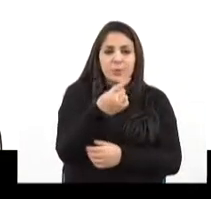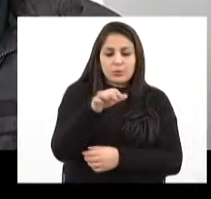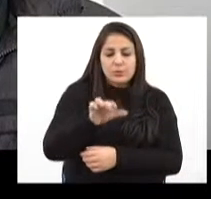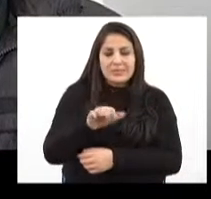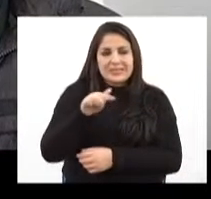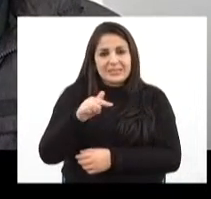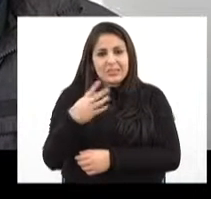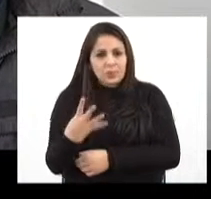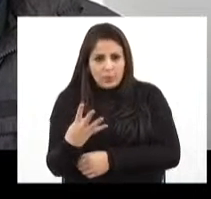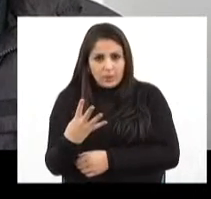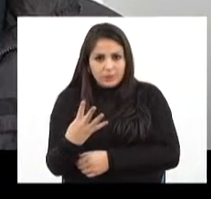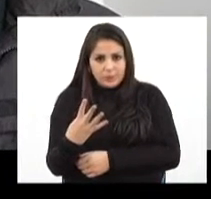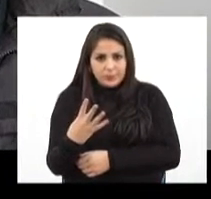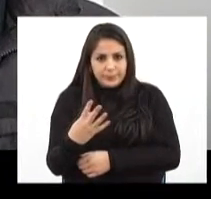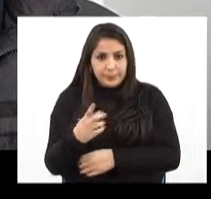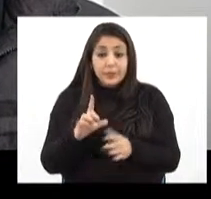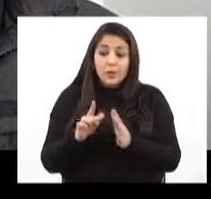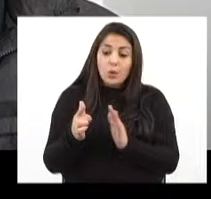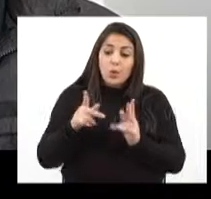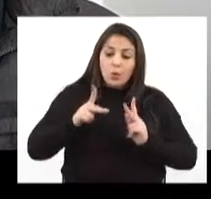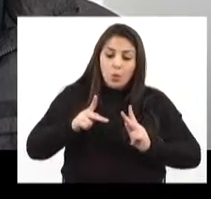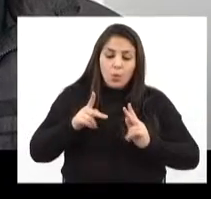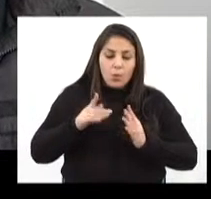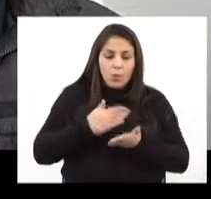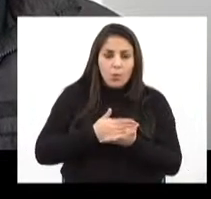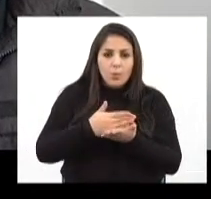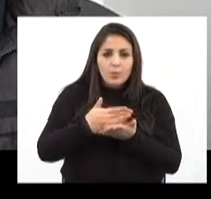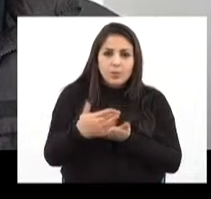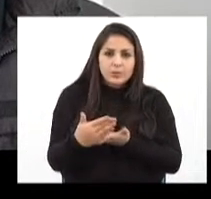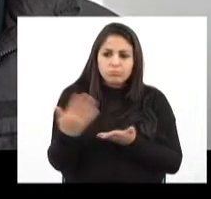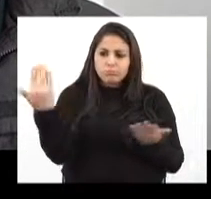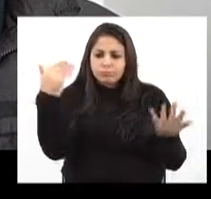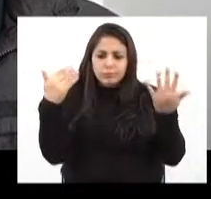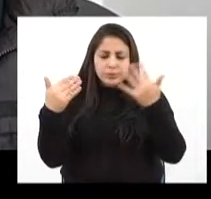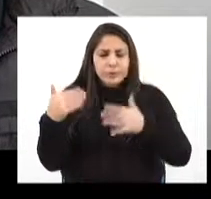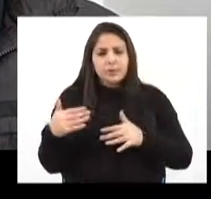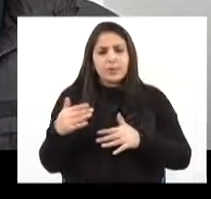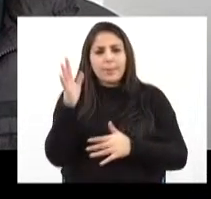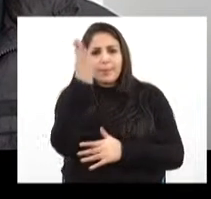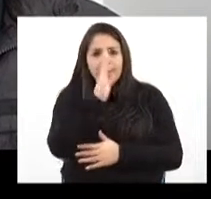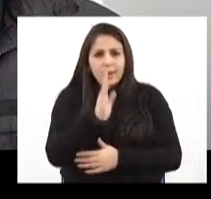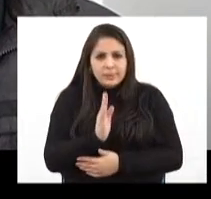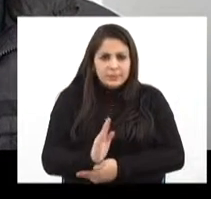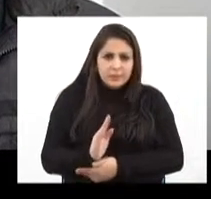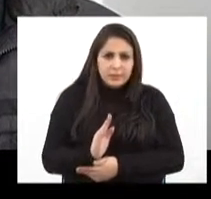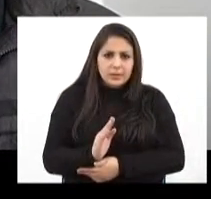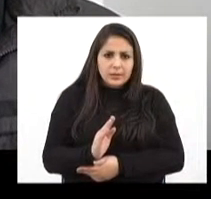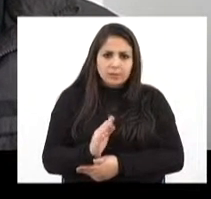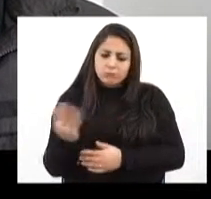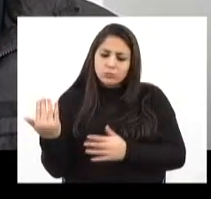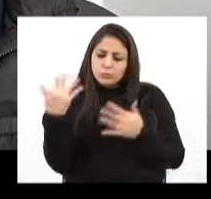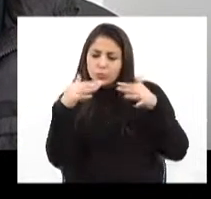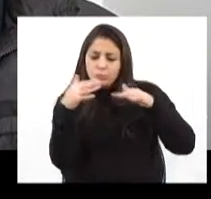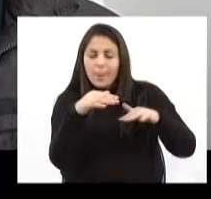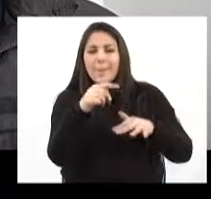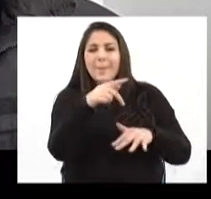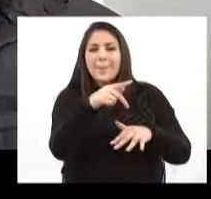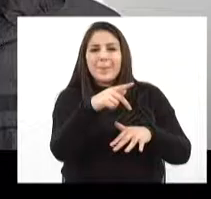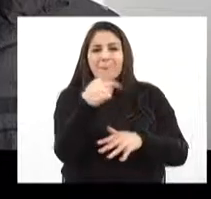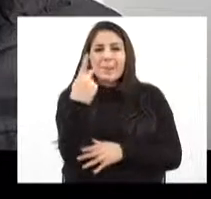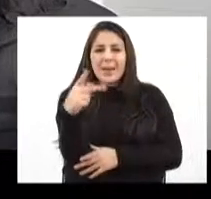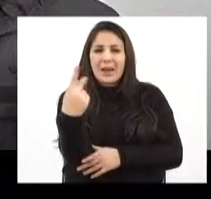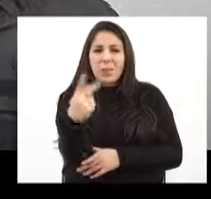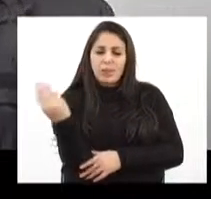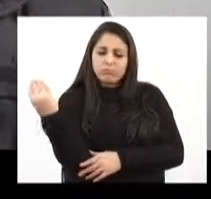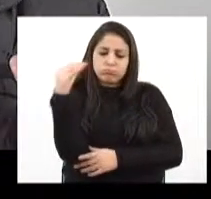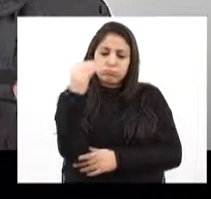1974. Começou uma emigração de brasileiros, especialmente do Rio Grande e do Paraná, para o Paraguai. E